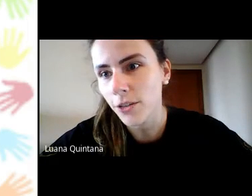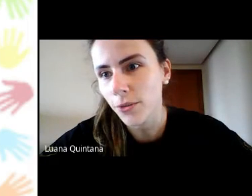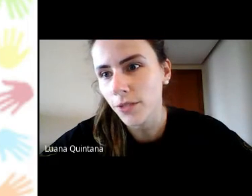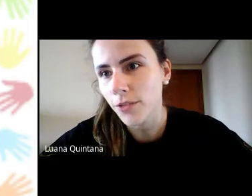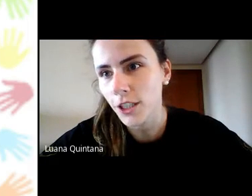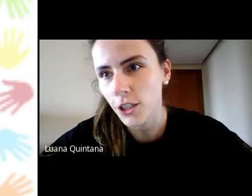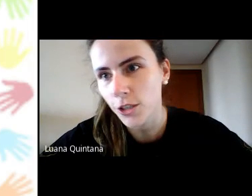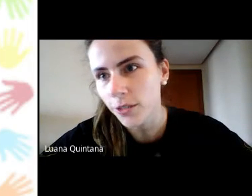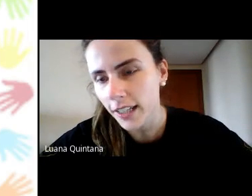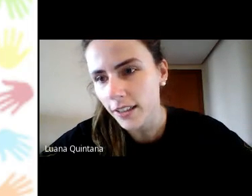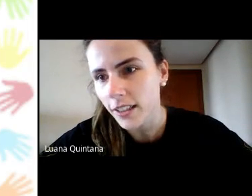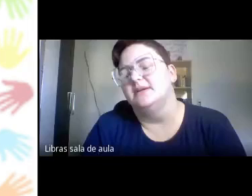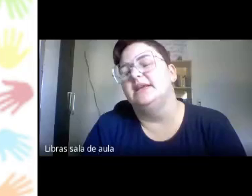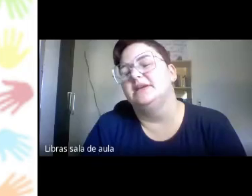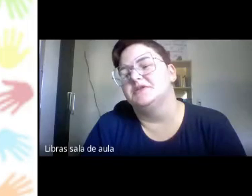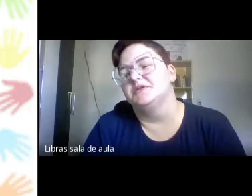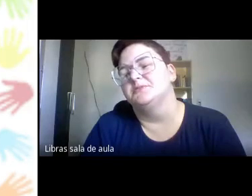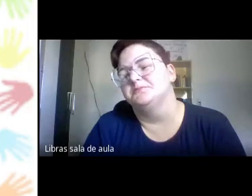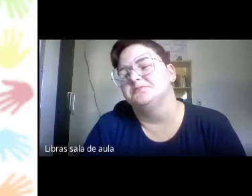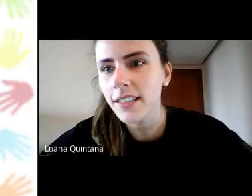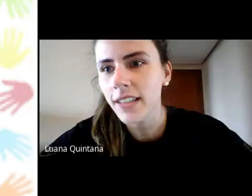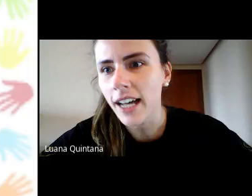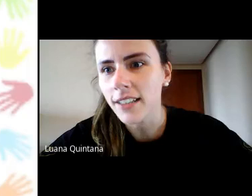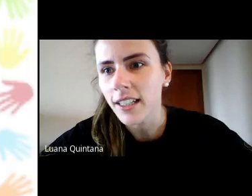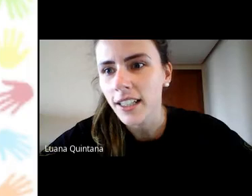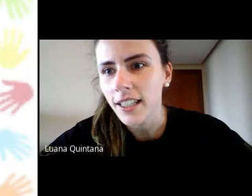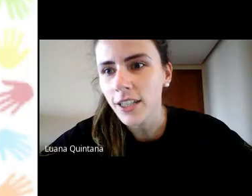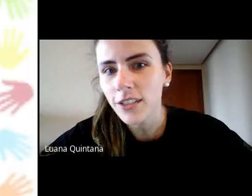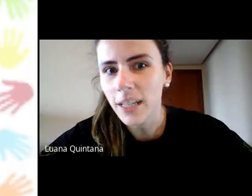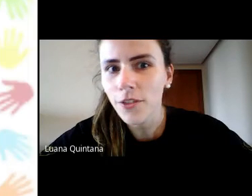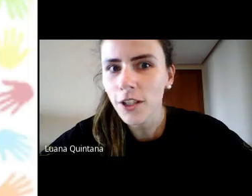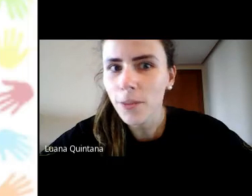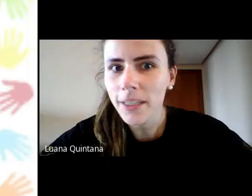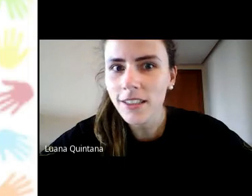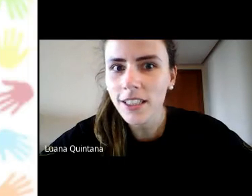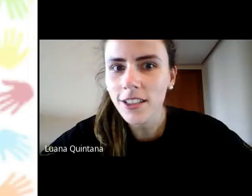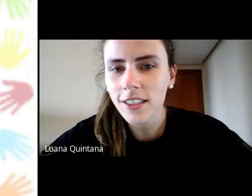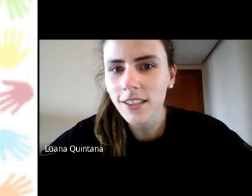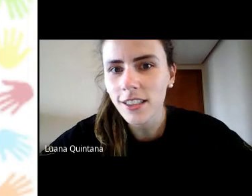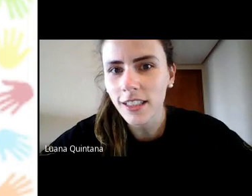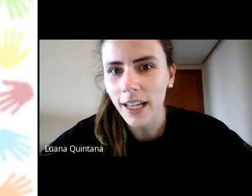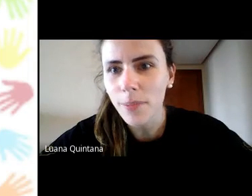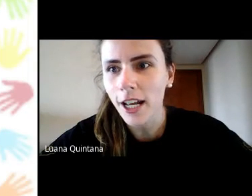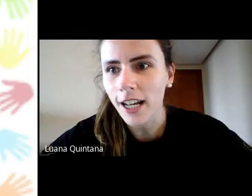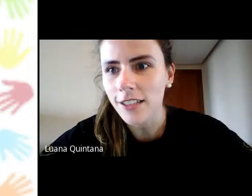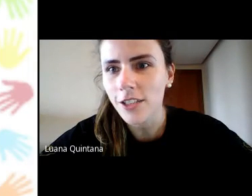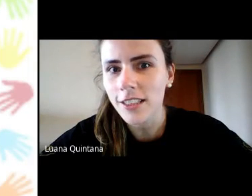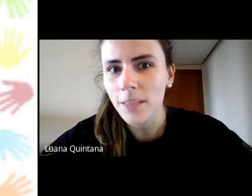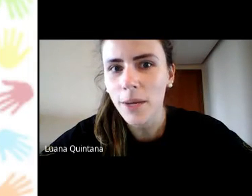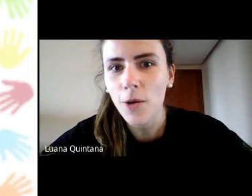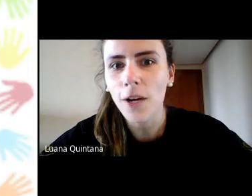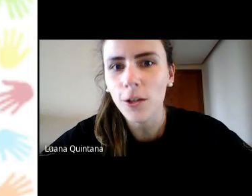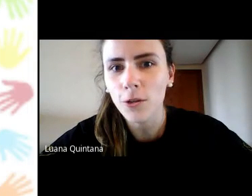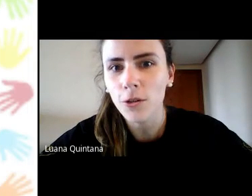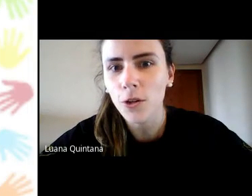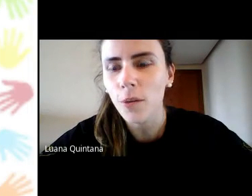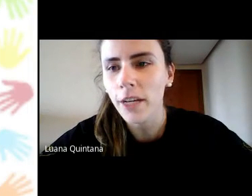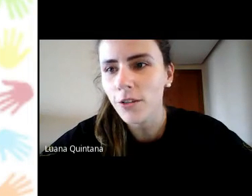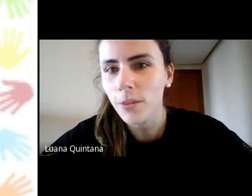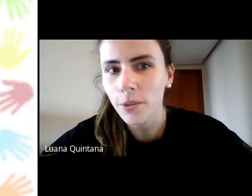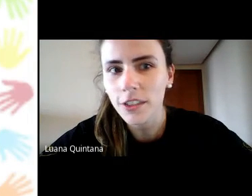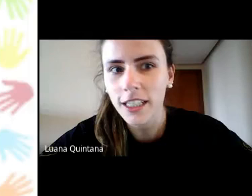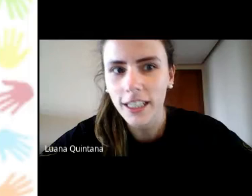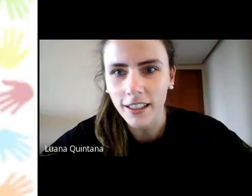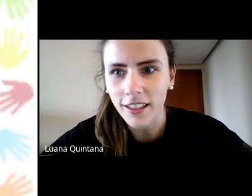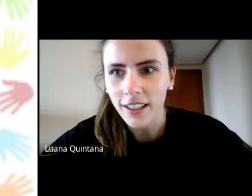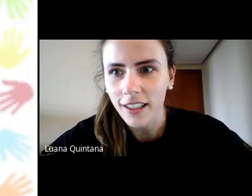eu trabalho com infantil, né? Isso. E com séries iniciais. E eu sempre fico pensando assim, se, né, por acaso eu receber algum aluno, como é que